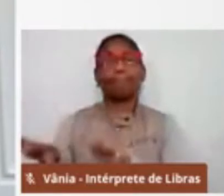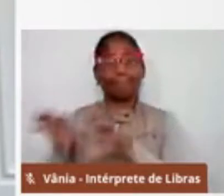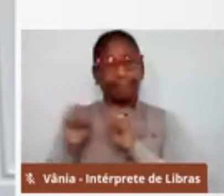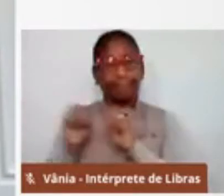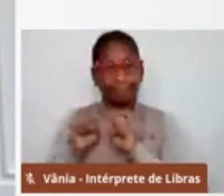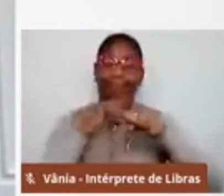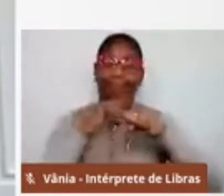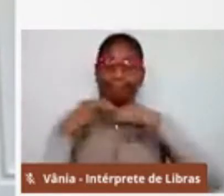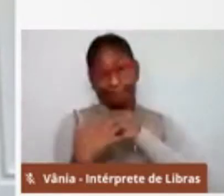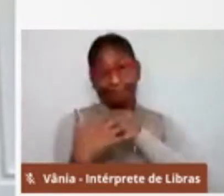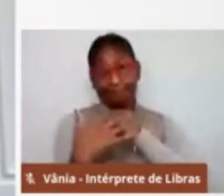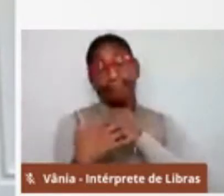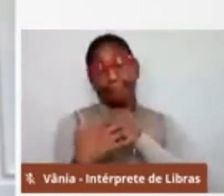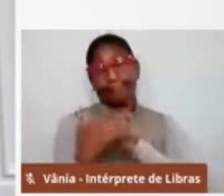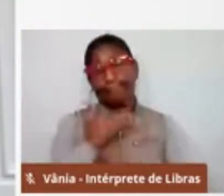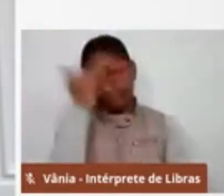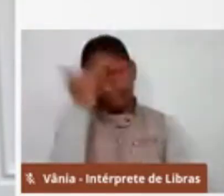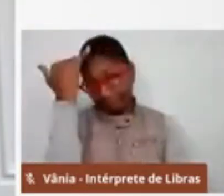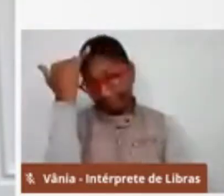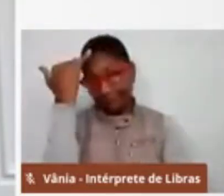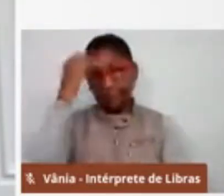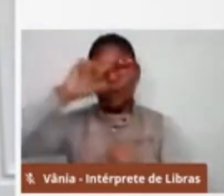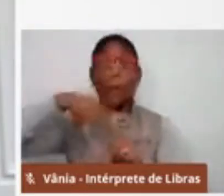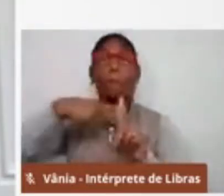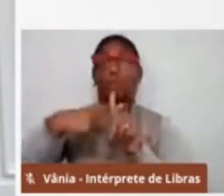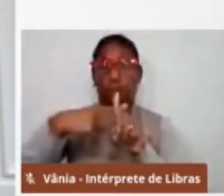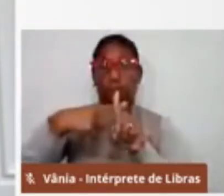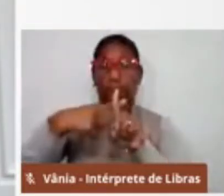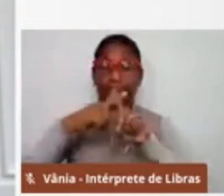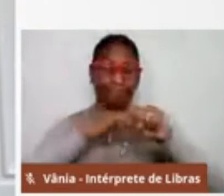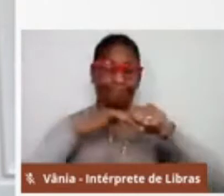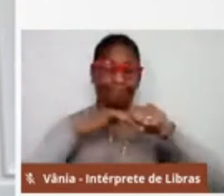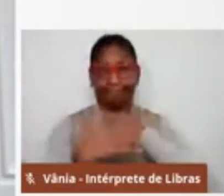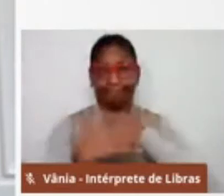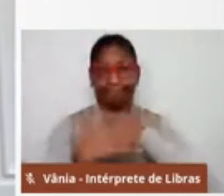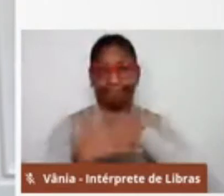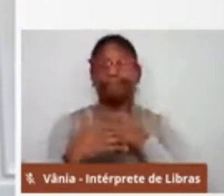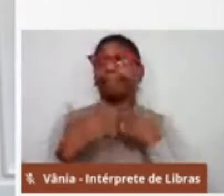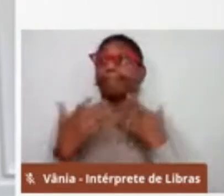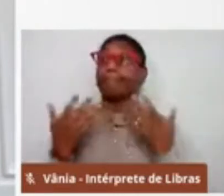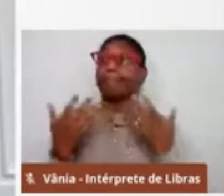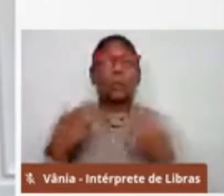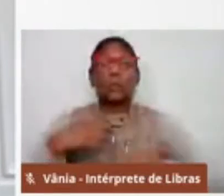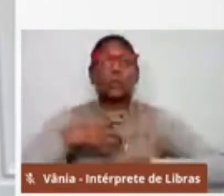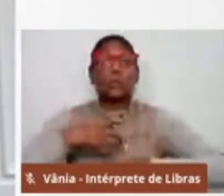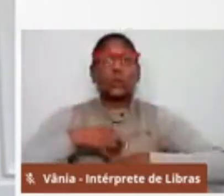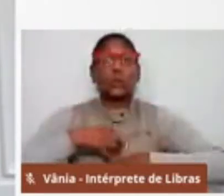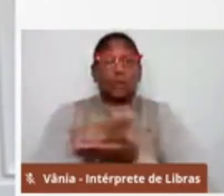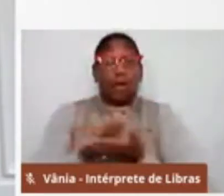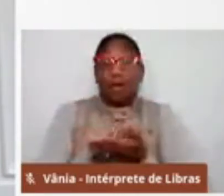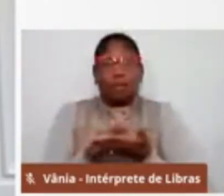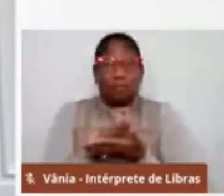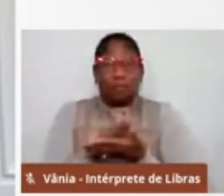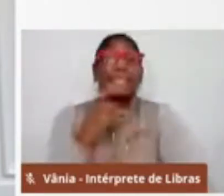vírus e acabei diagnosticando positivo para o coronavírus. Até ali, sem qualquer sintoma, fiquei sabendo na